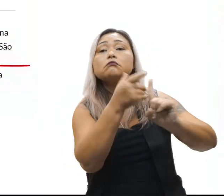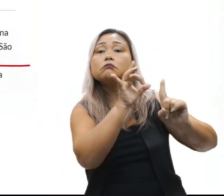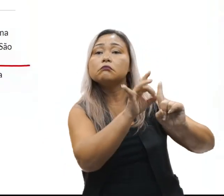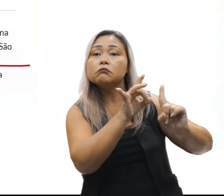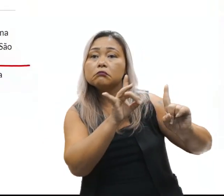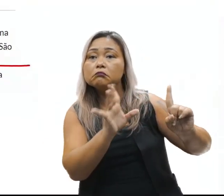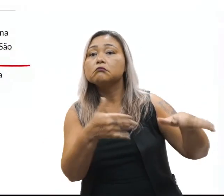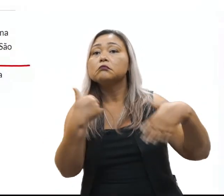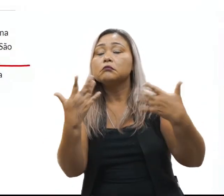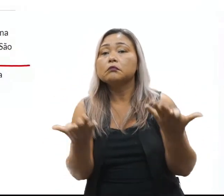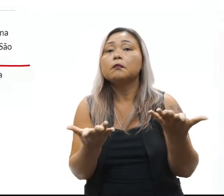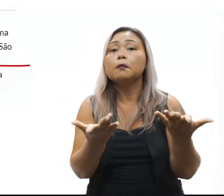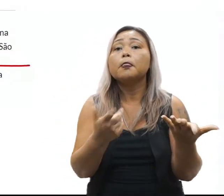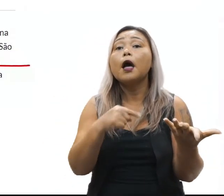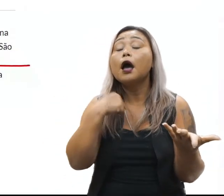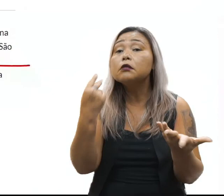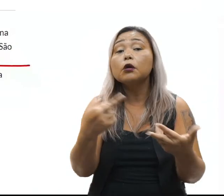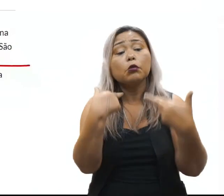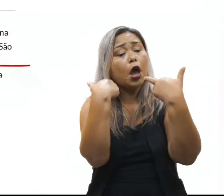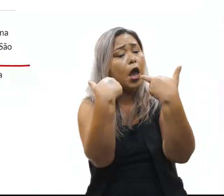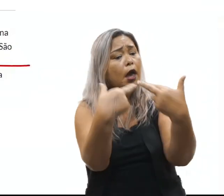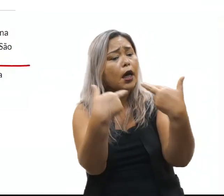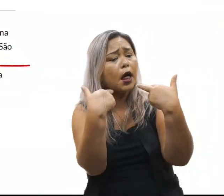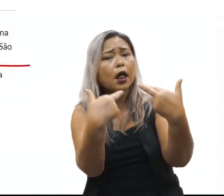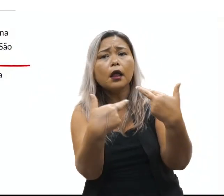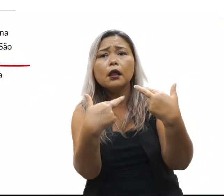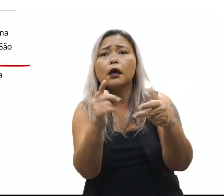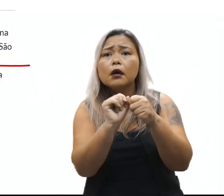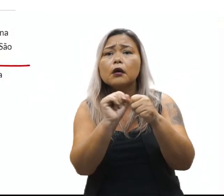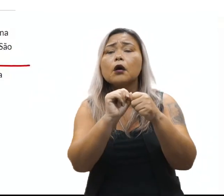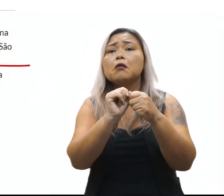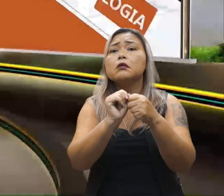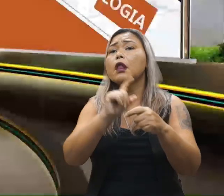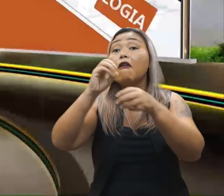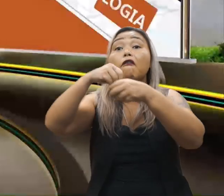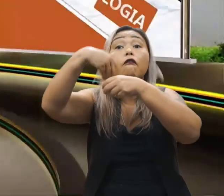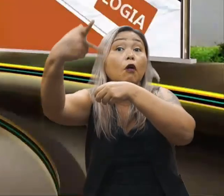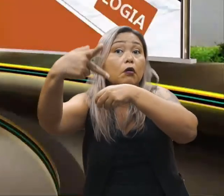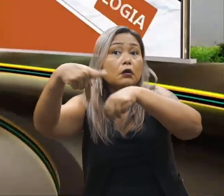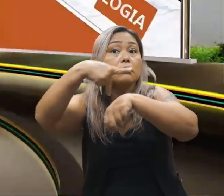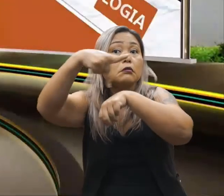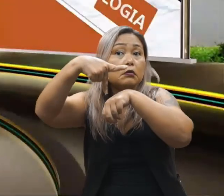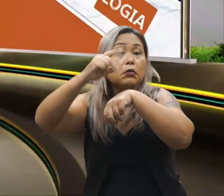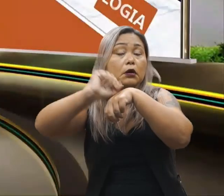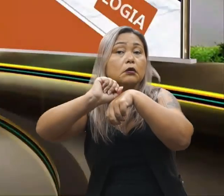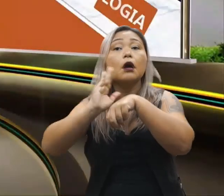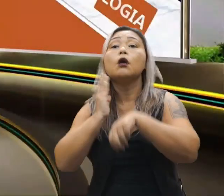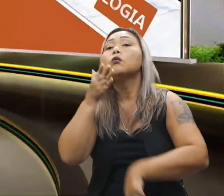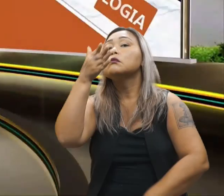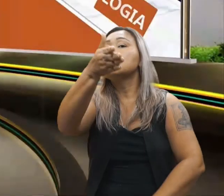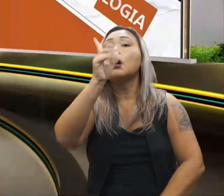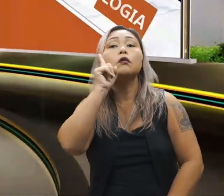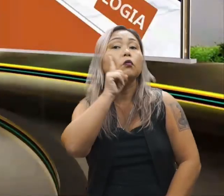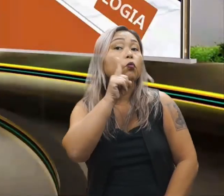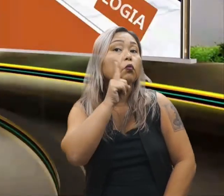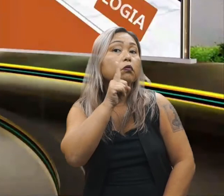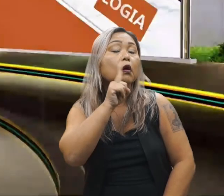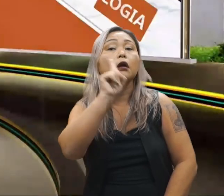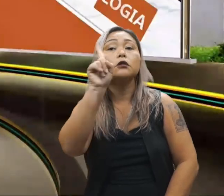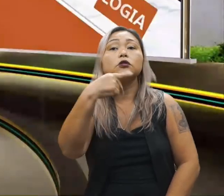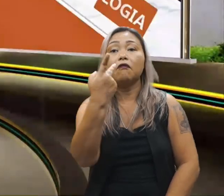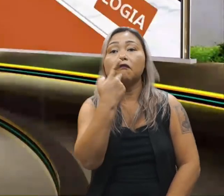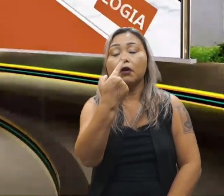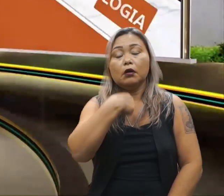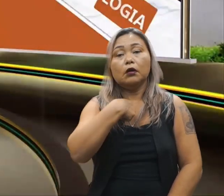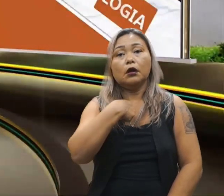mesmo jeito que a gente reclama de ser tratado mal lá fora, né? Quando a gente vai para os Estados Unidos, eles chamam a gente